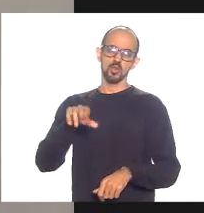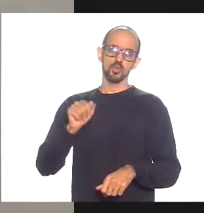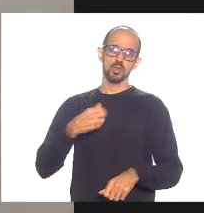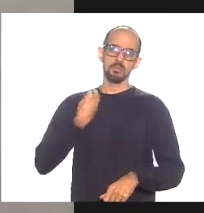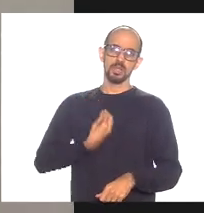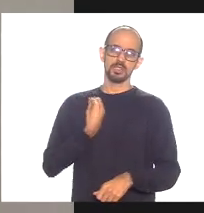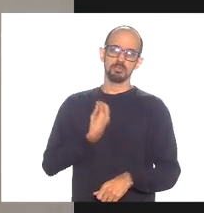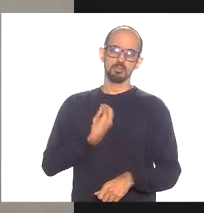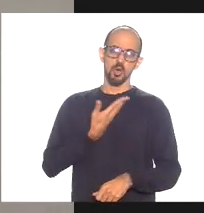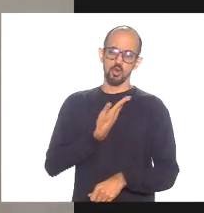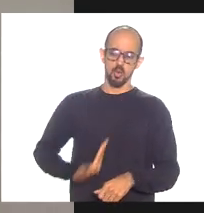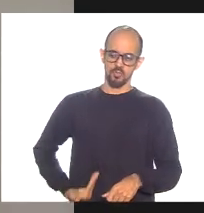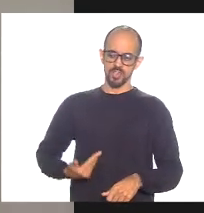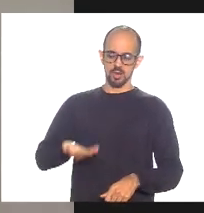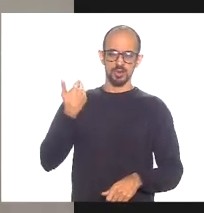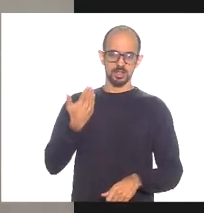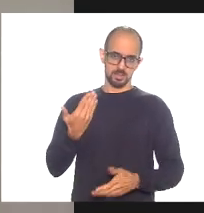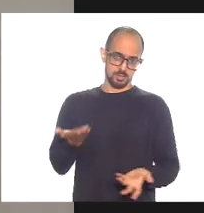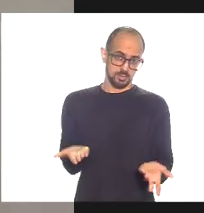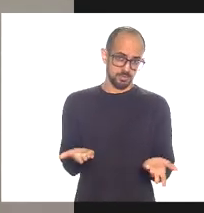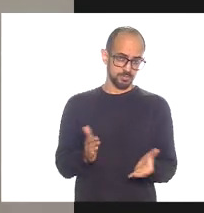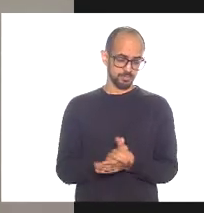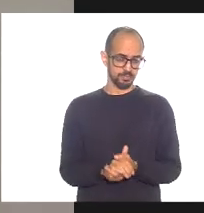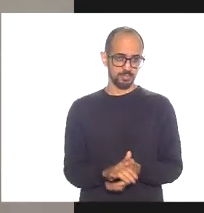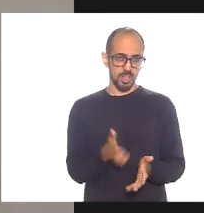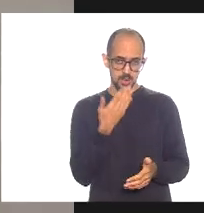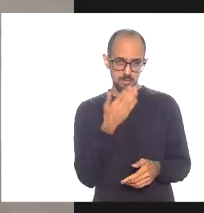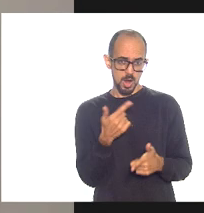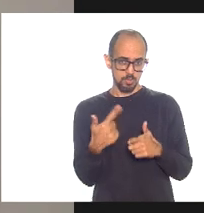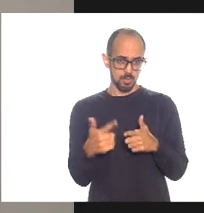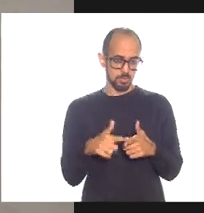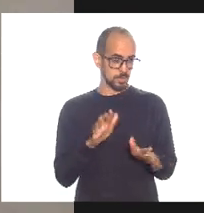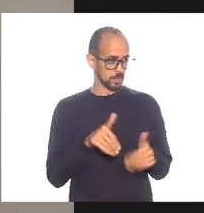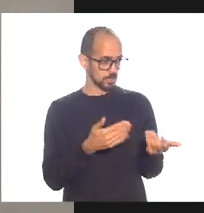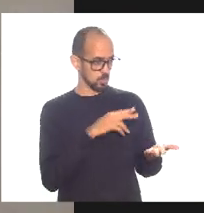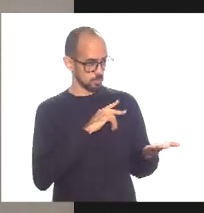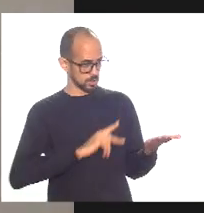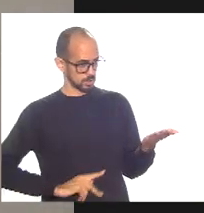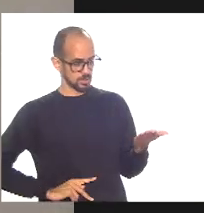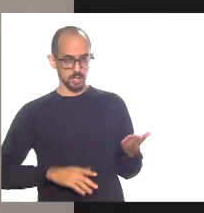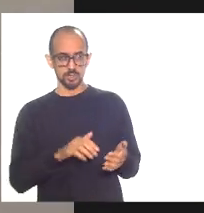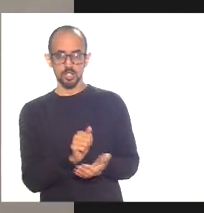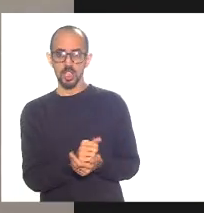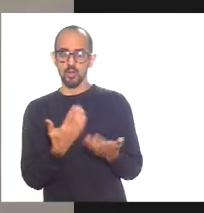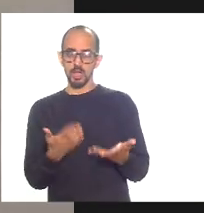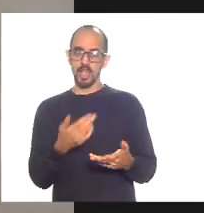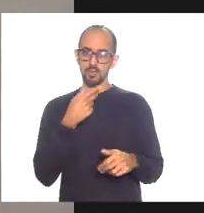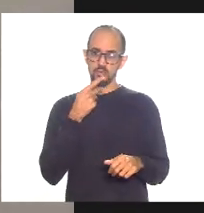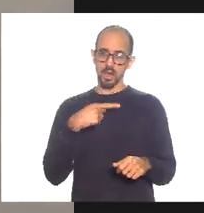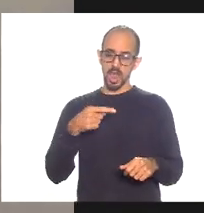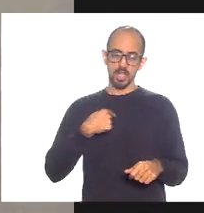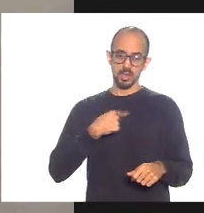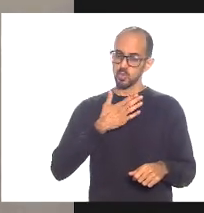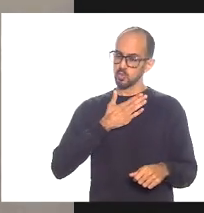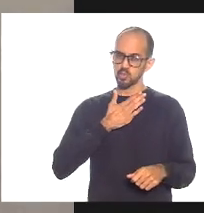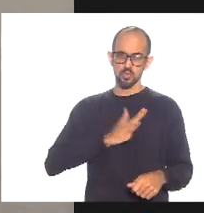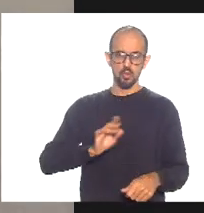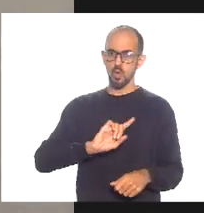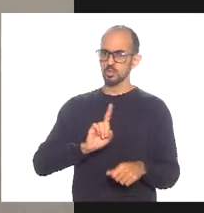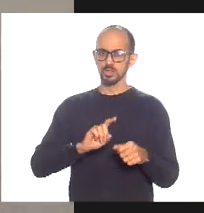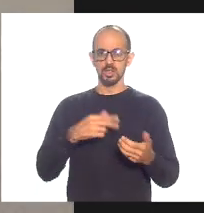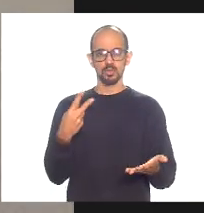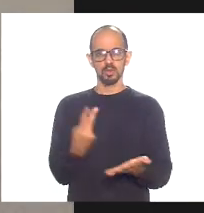governo num governo que se acredita? Então, senhora presidente, eu quero aqui deixar a minha indignação por tudo que